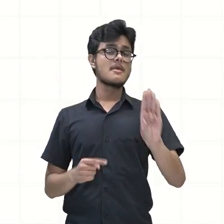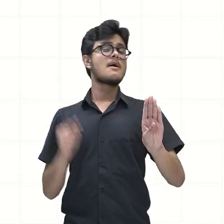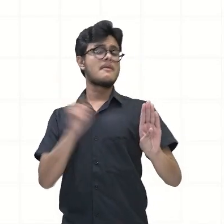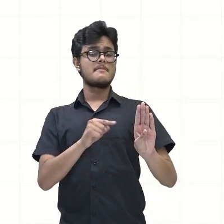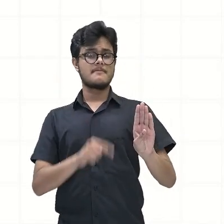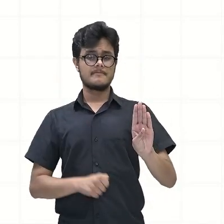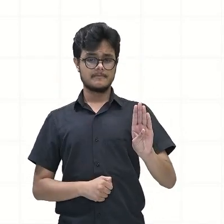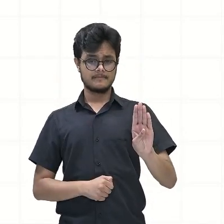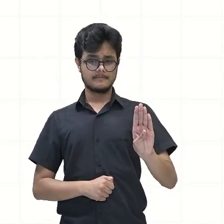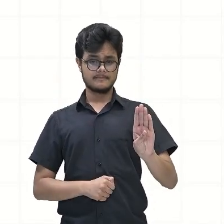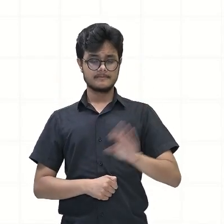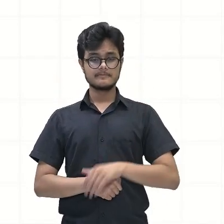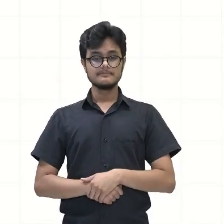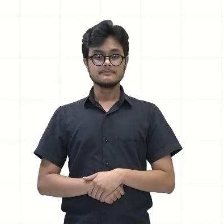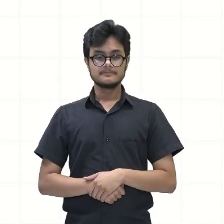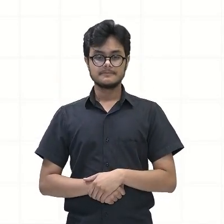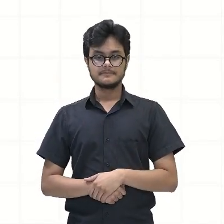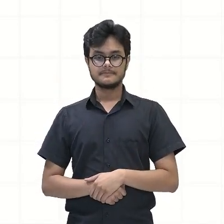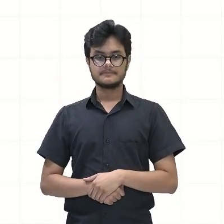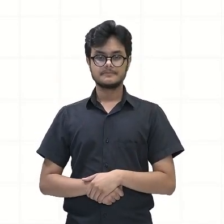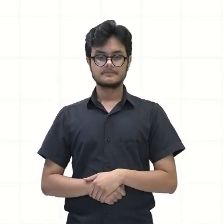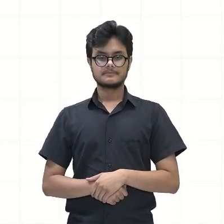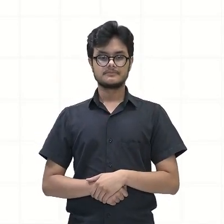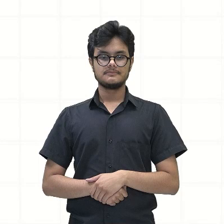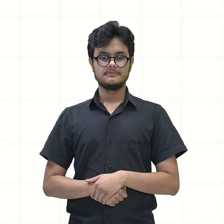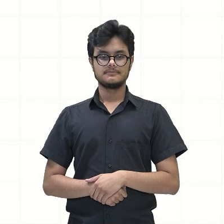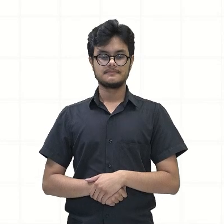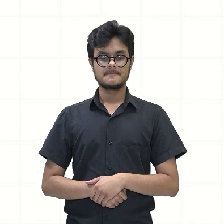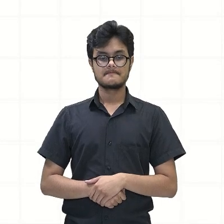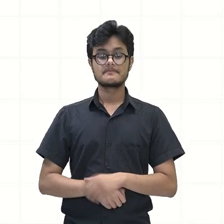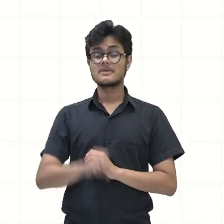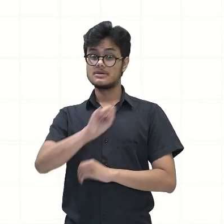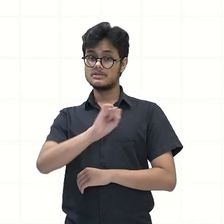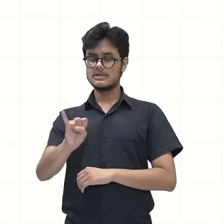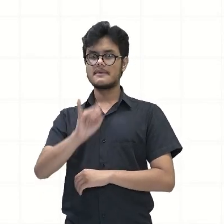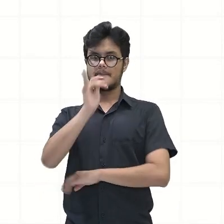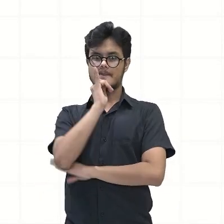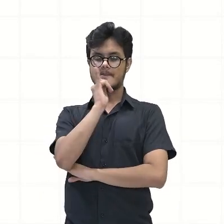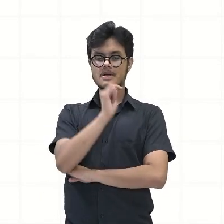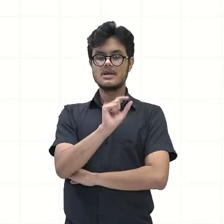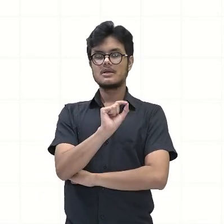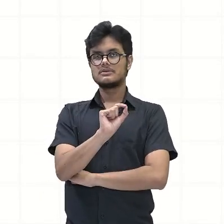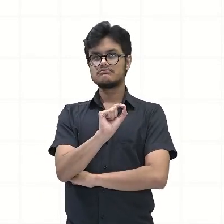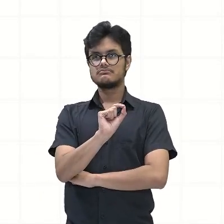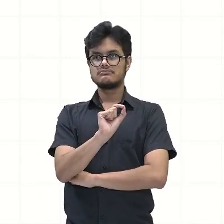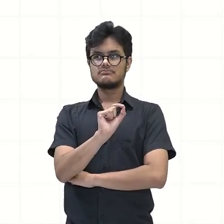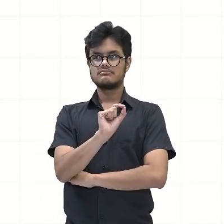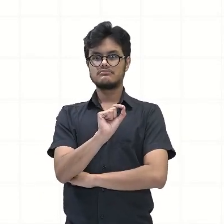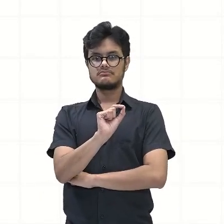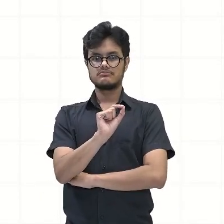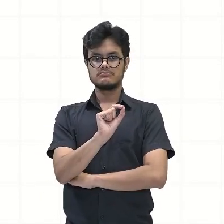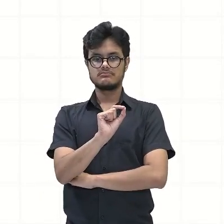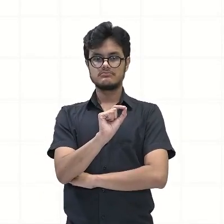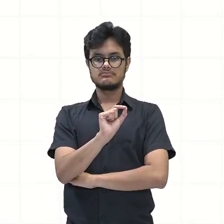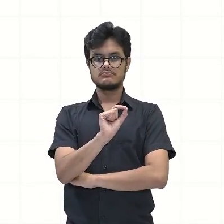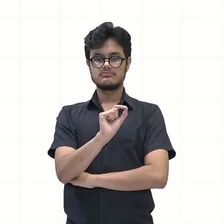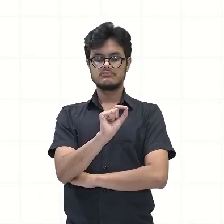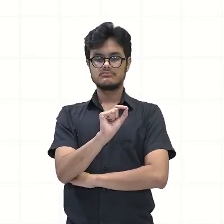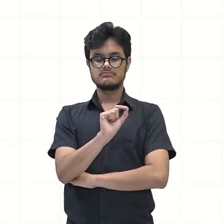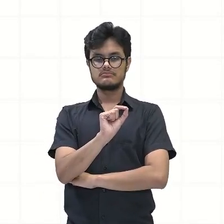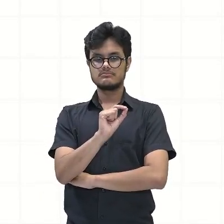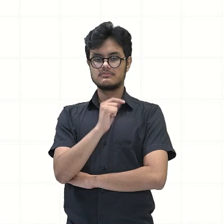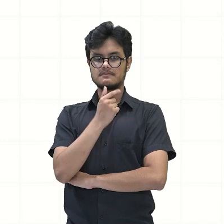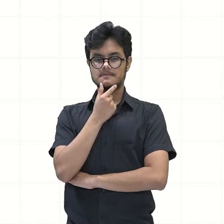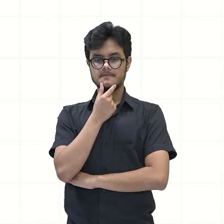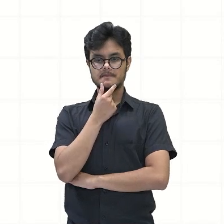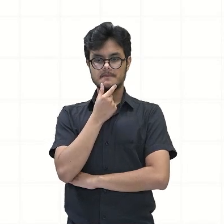4. Da mesma forma, se eu tivesse somente o ponto aqui e tivesse que marcar no plano cartesiano,